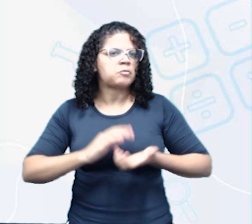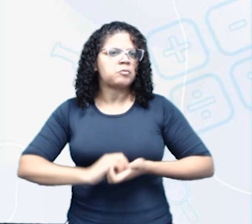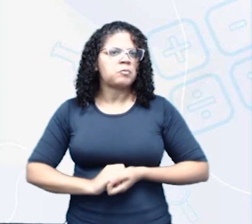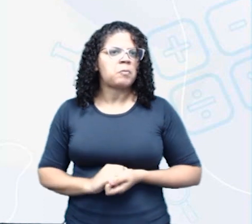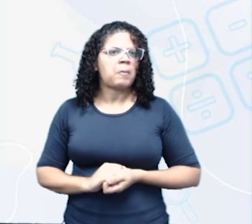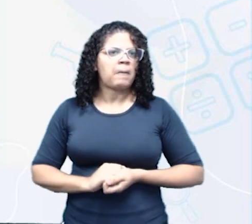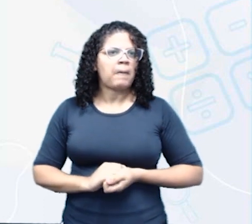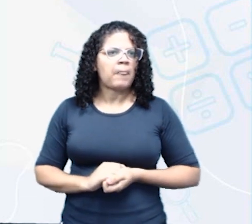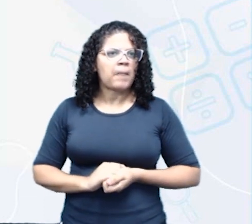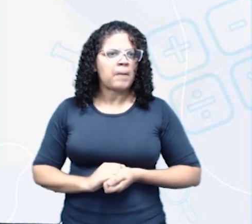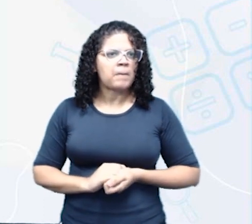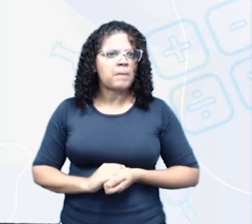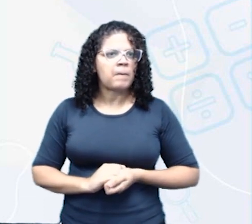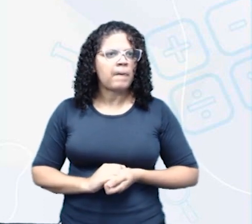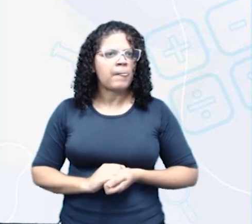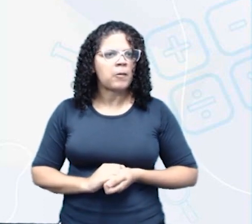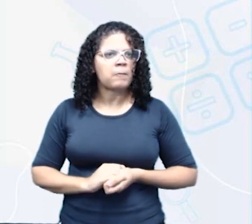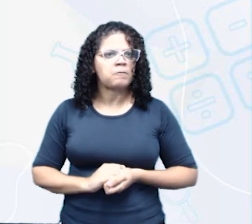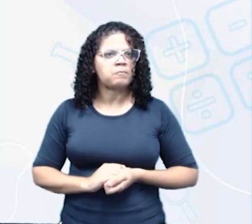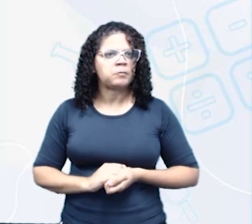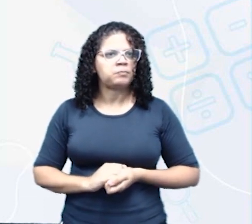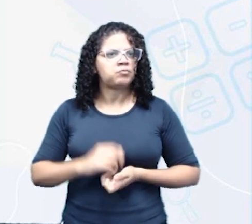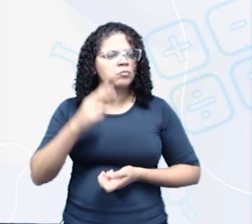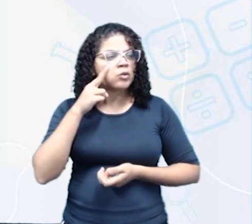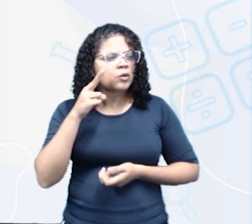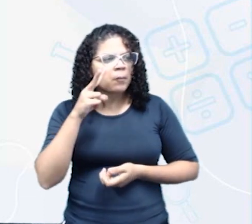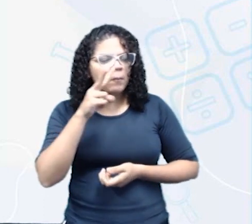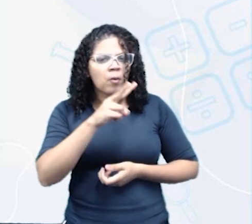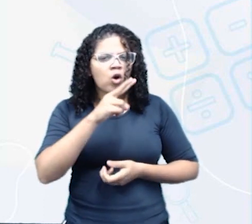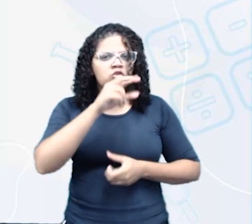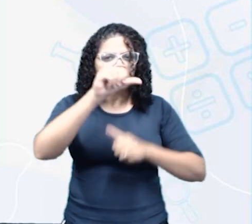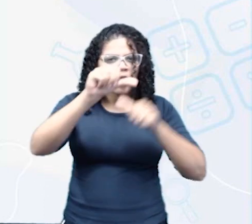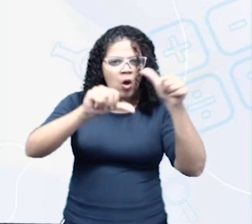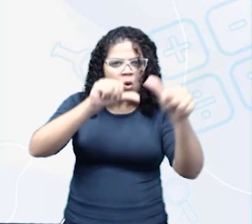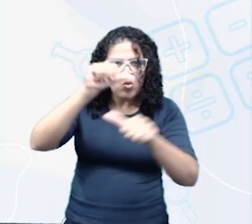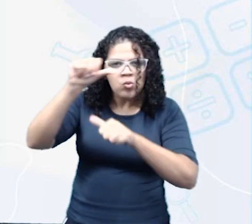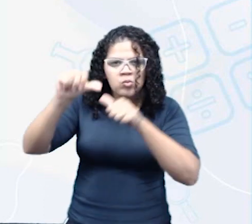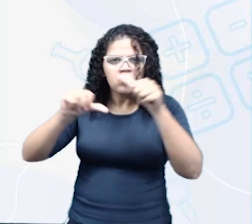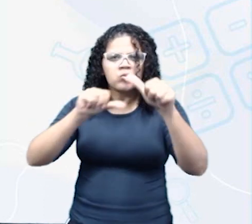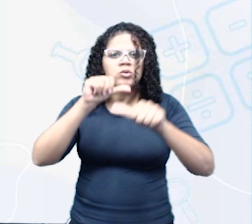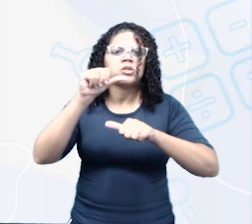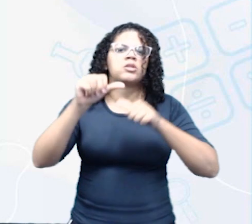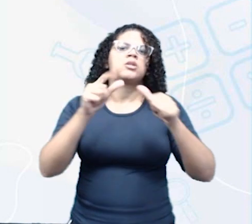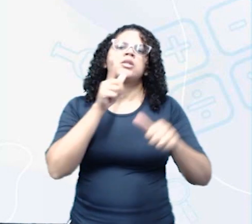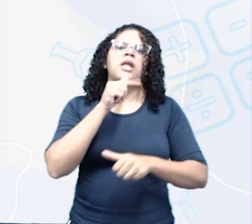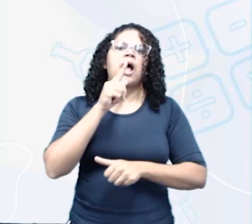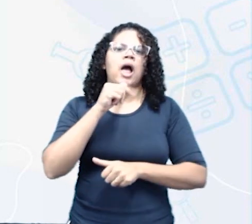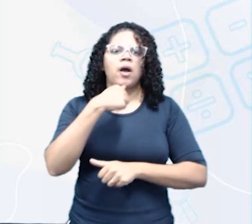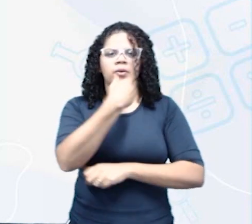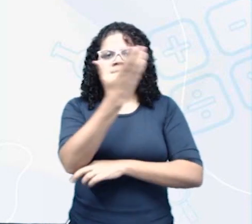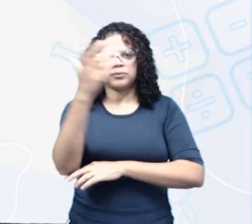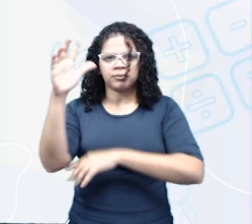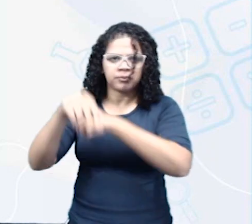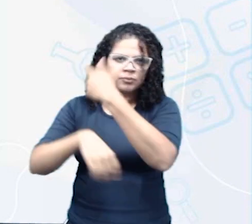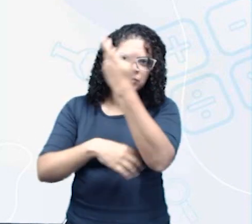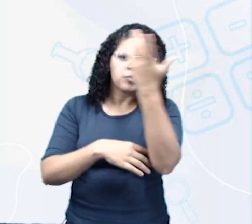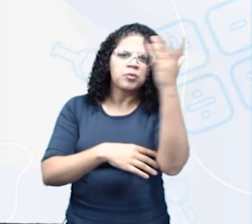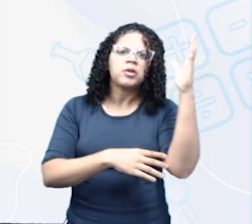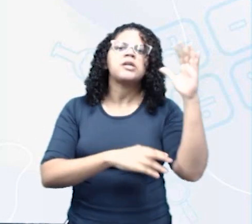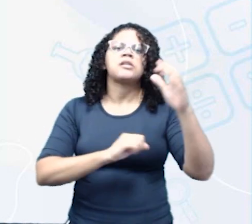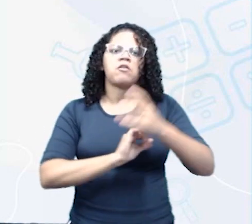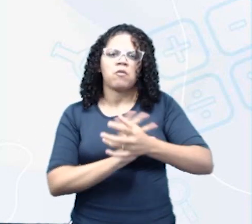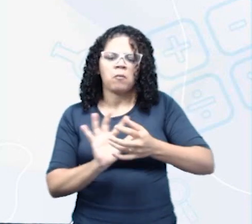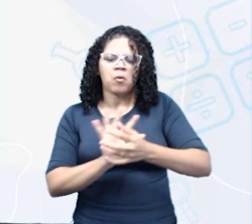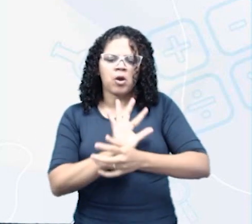Existe um esquema aqui mostrando o ciclo da água na natureza. A evaporação da água